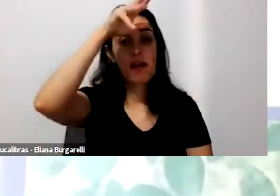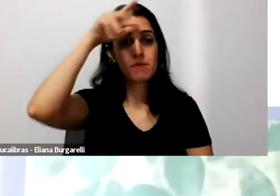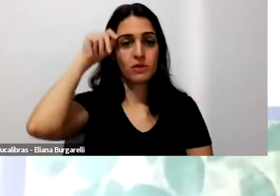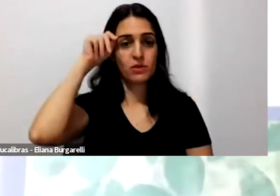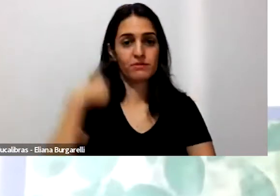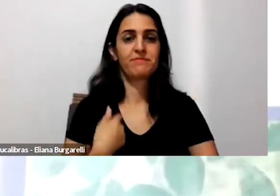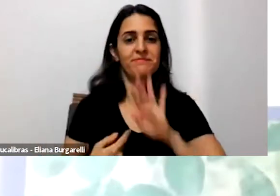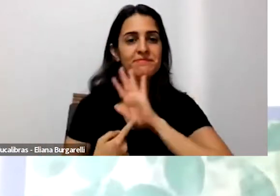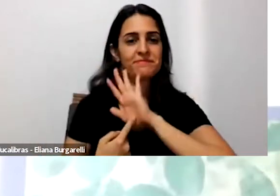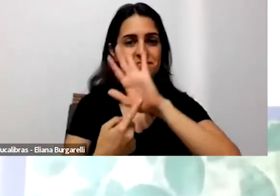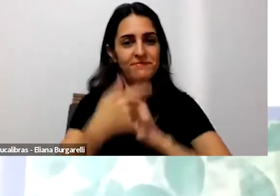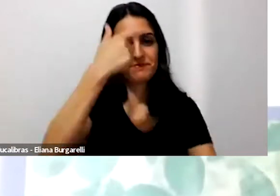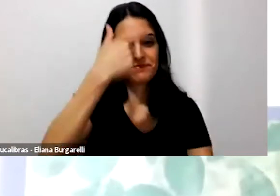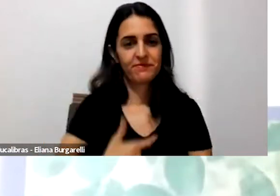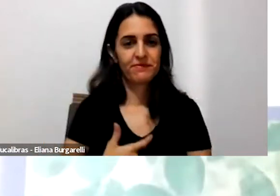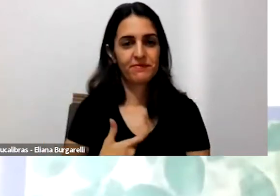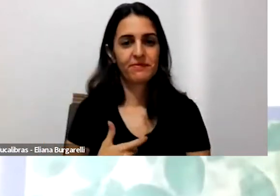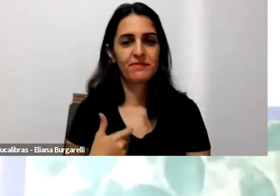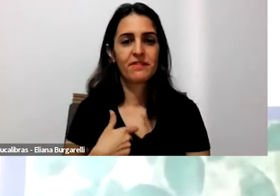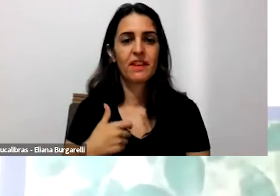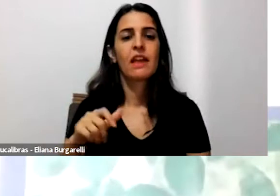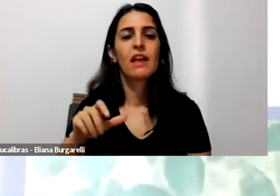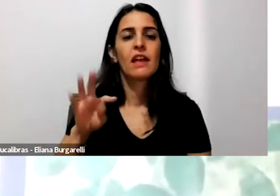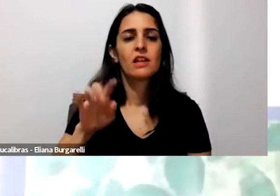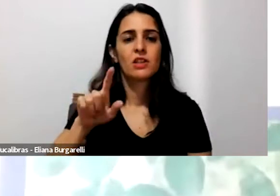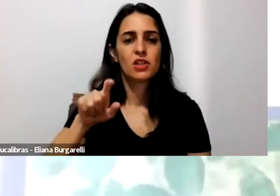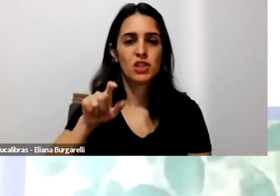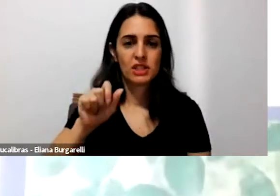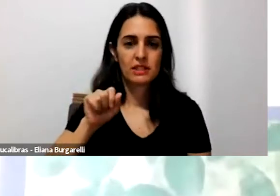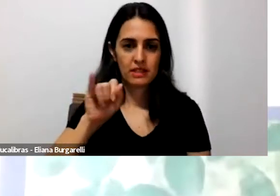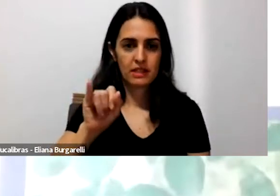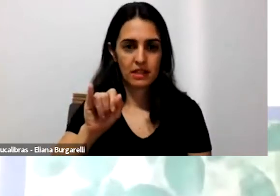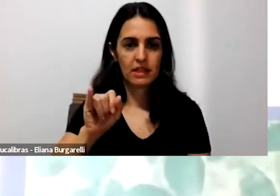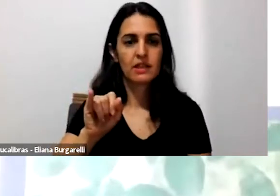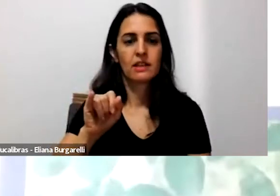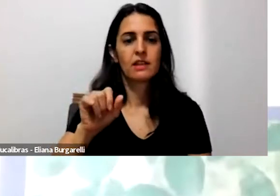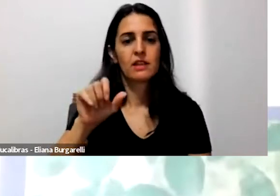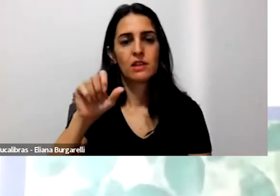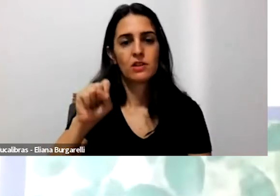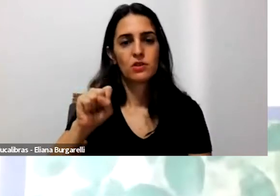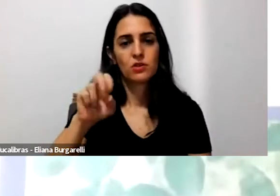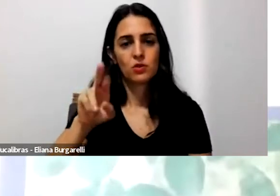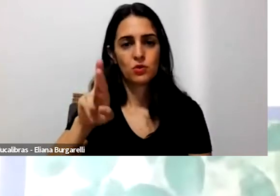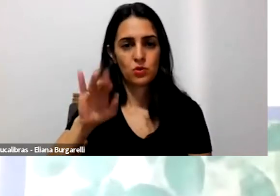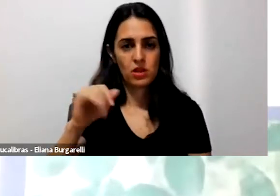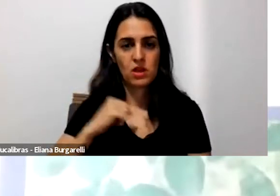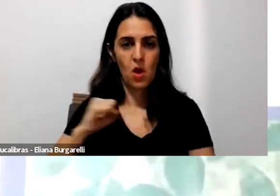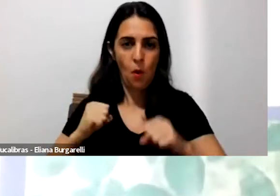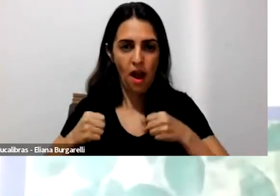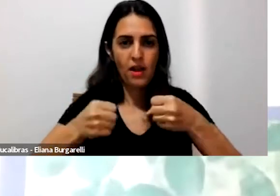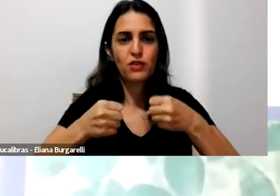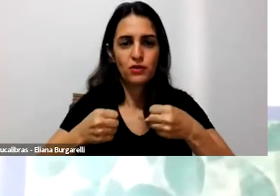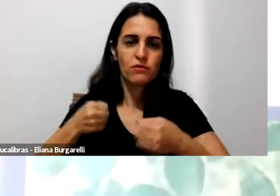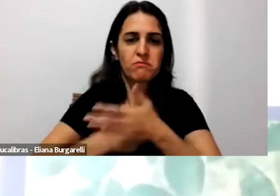apresentada, eu sou Alela Rui Chai, mas podem me chamar de Chai, né? Sou ativista do povo Paité